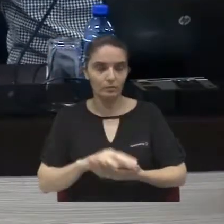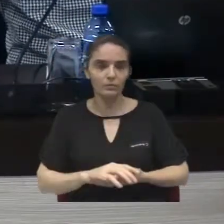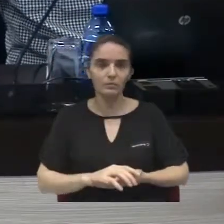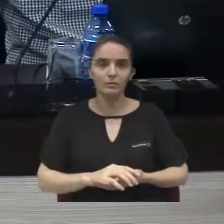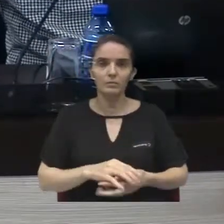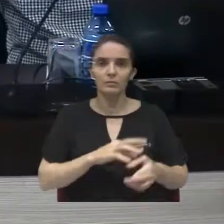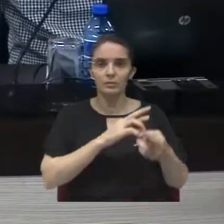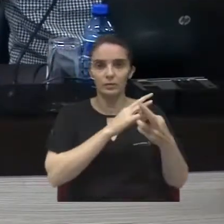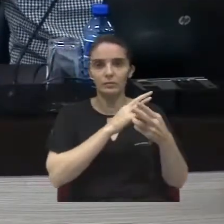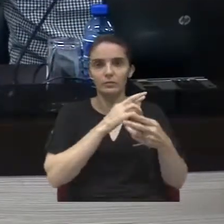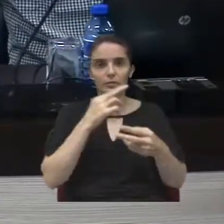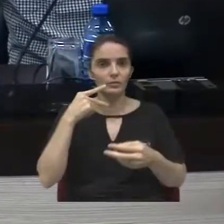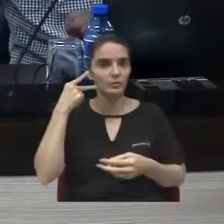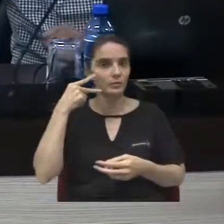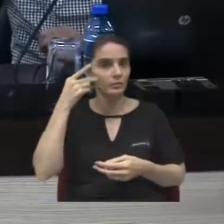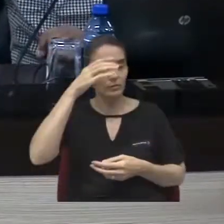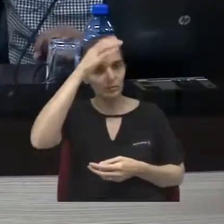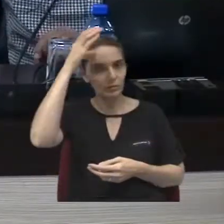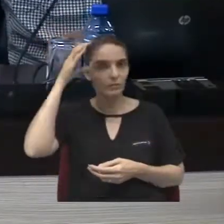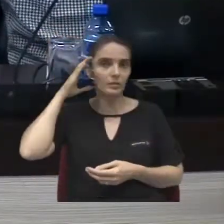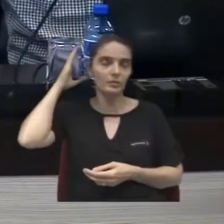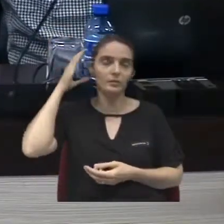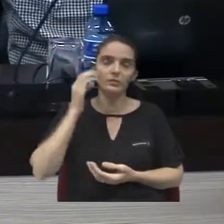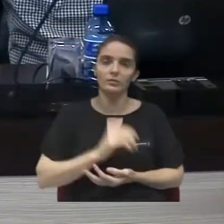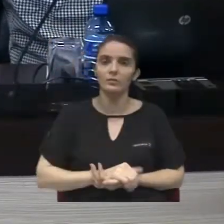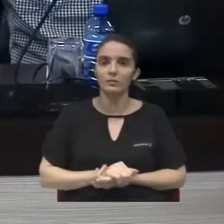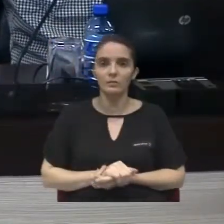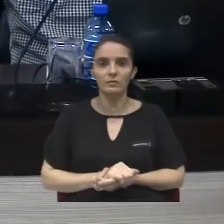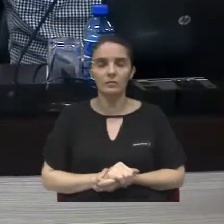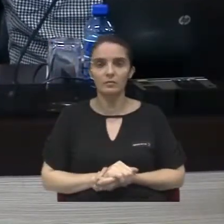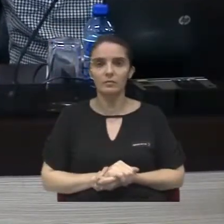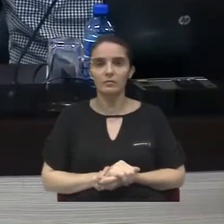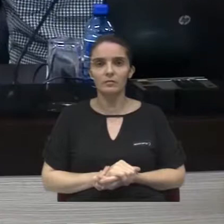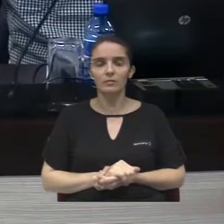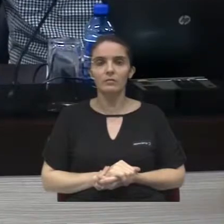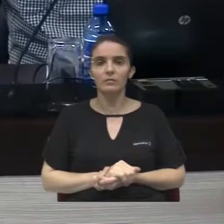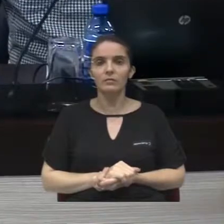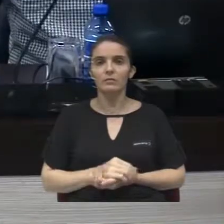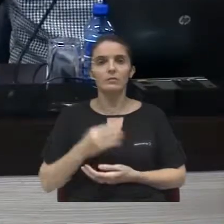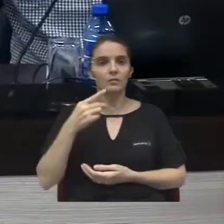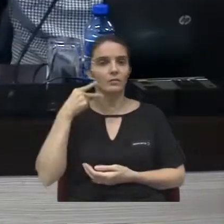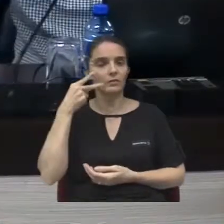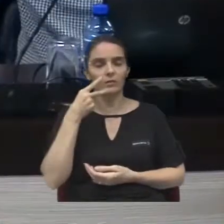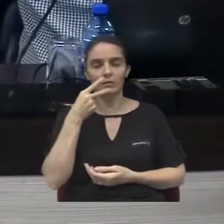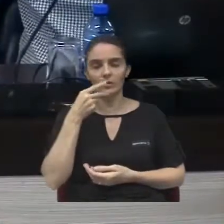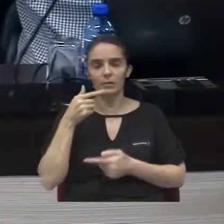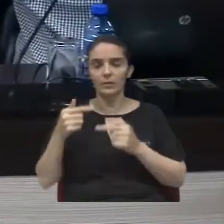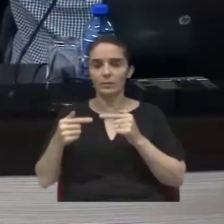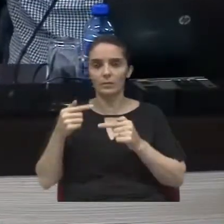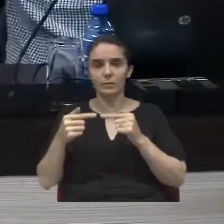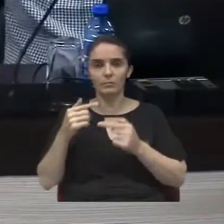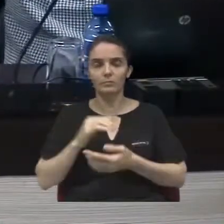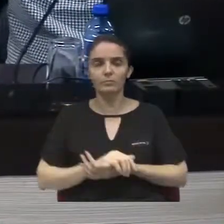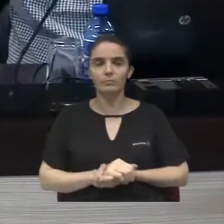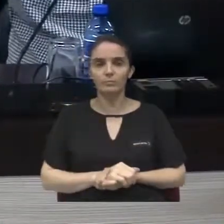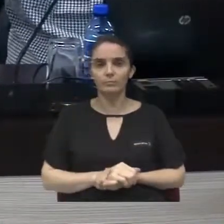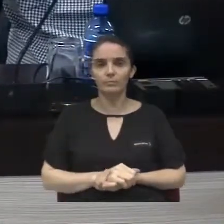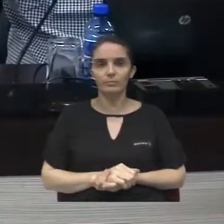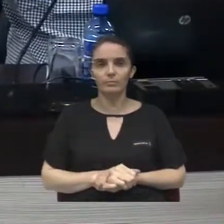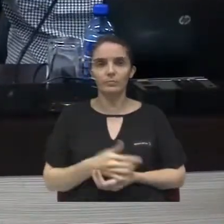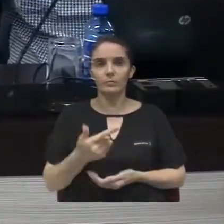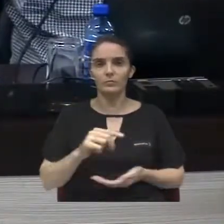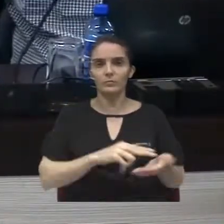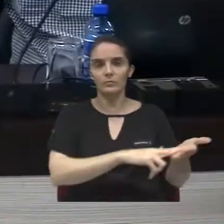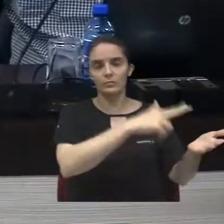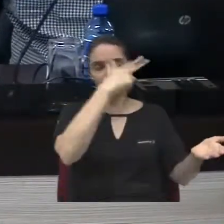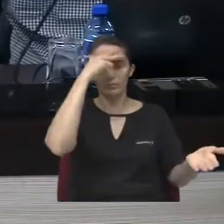vereadora doutora Carolina Pontes. Algum vereador deseja discutir o requerimento? Não